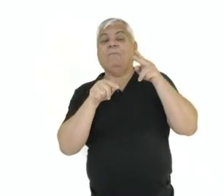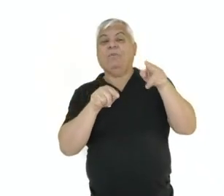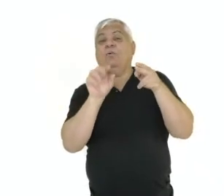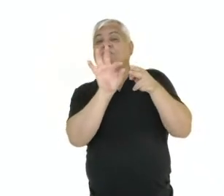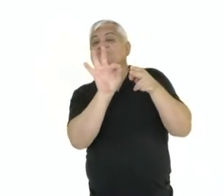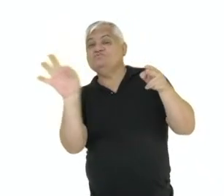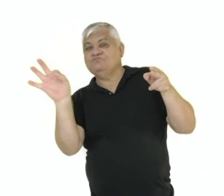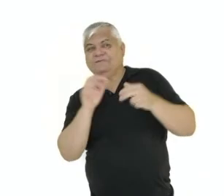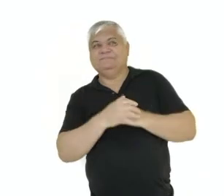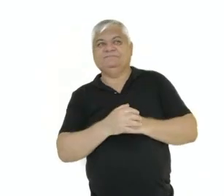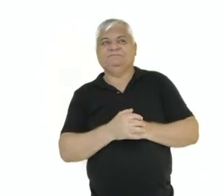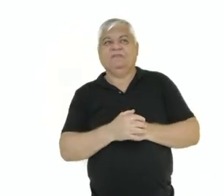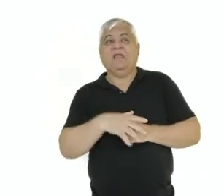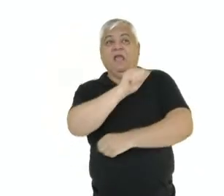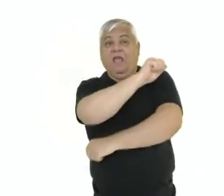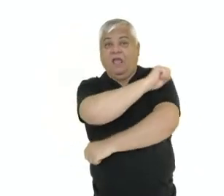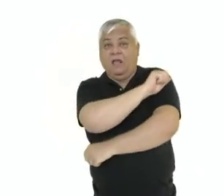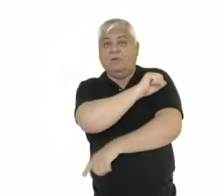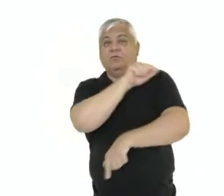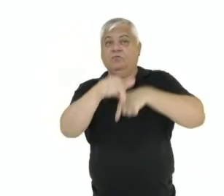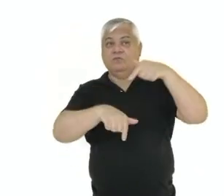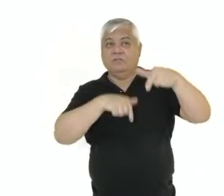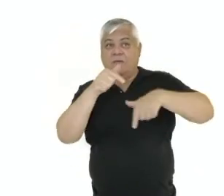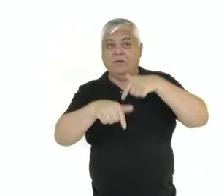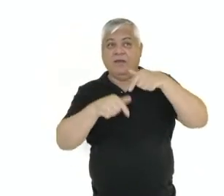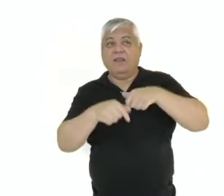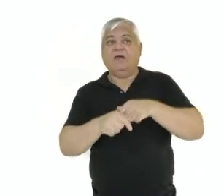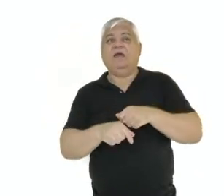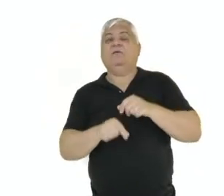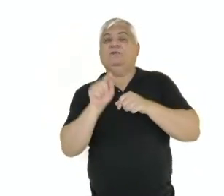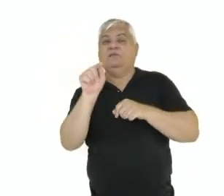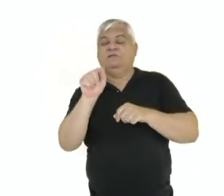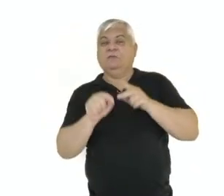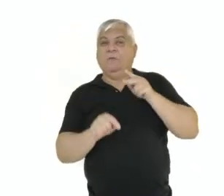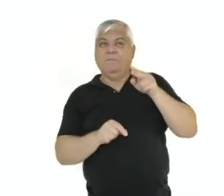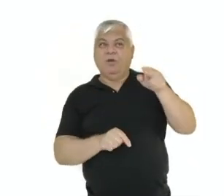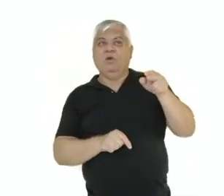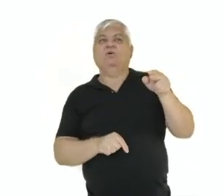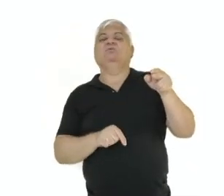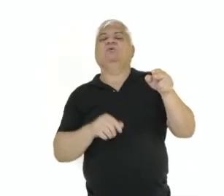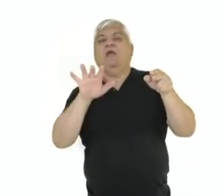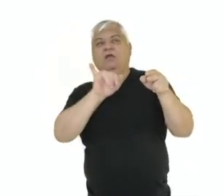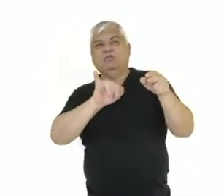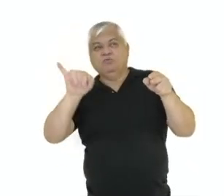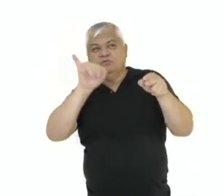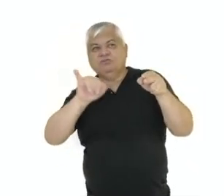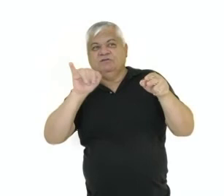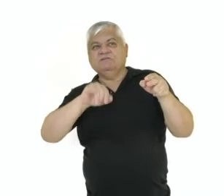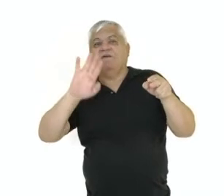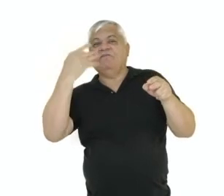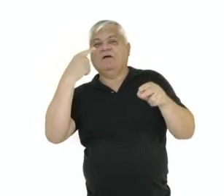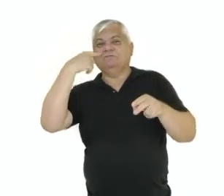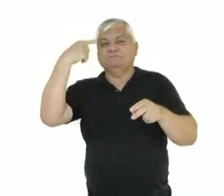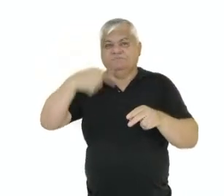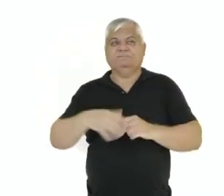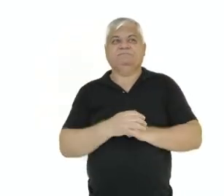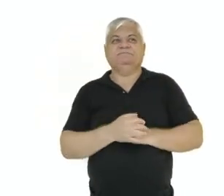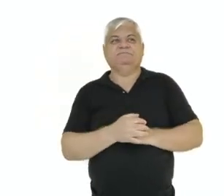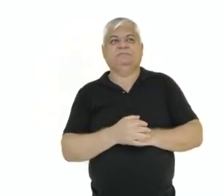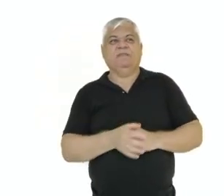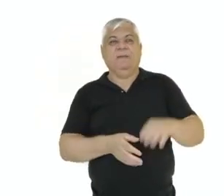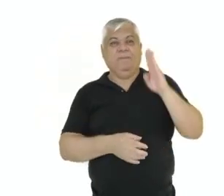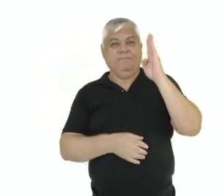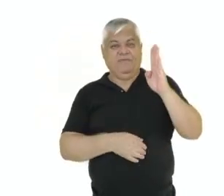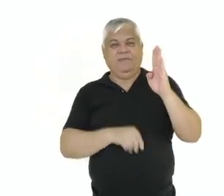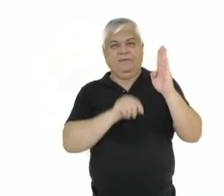Letra A. Os alunos trabalharam para isso. 2 pontos. Que as notícias falsas fossem descobertas.